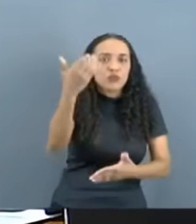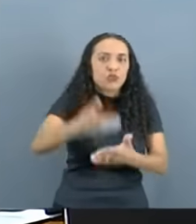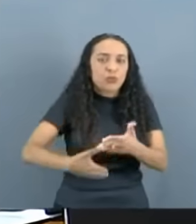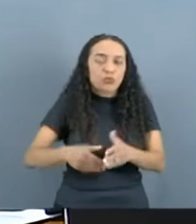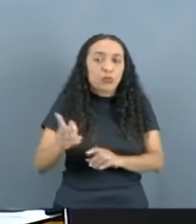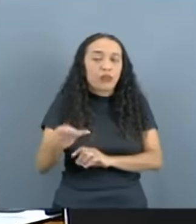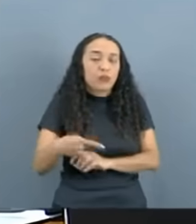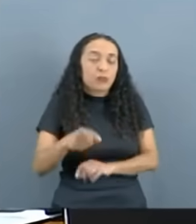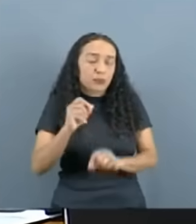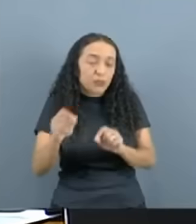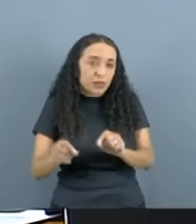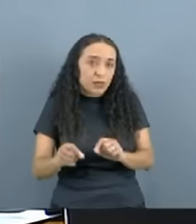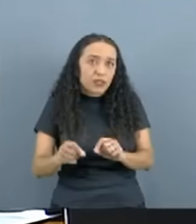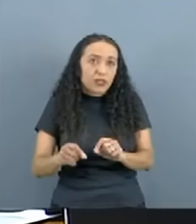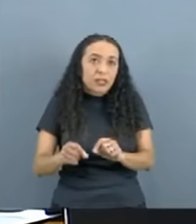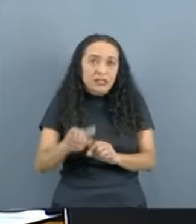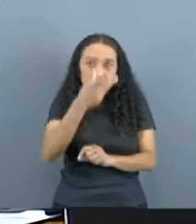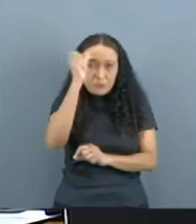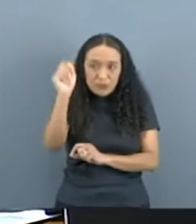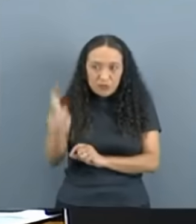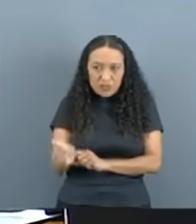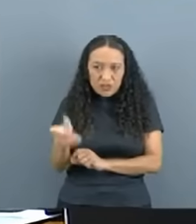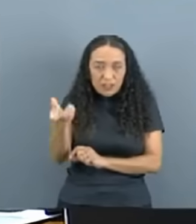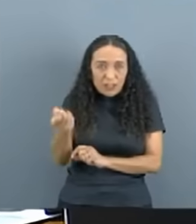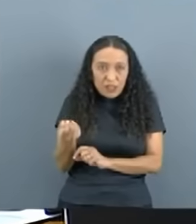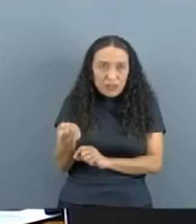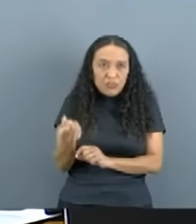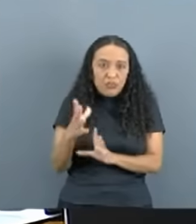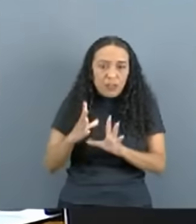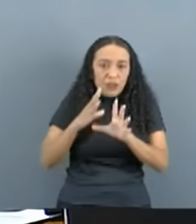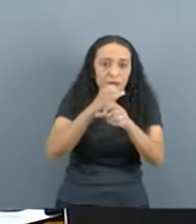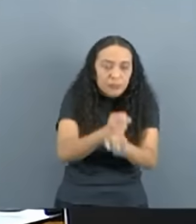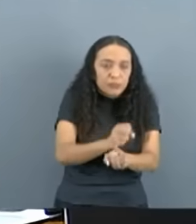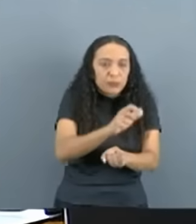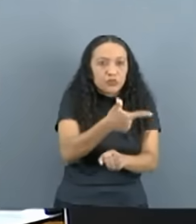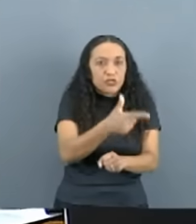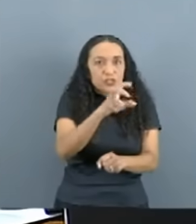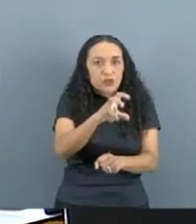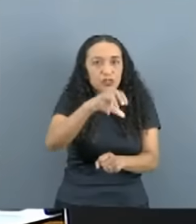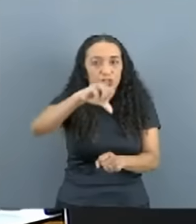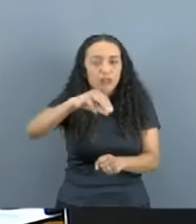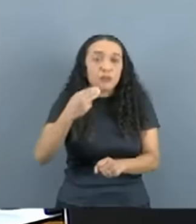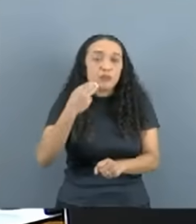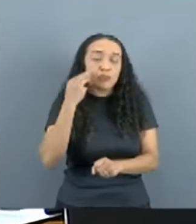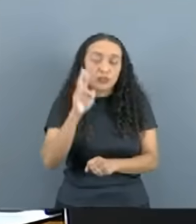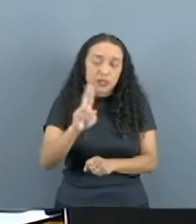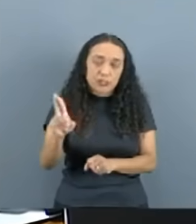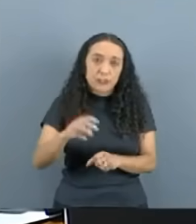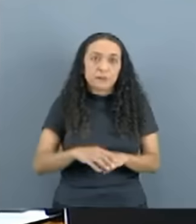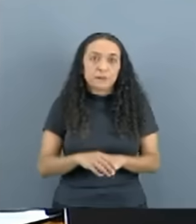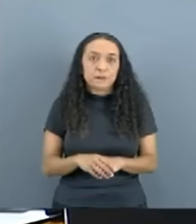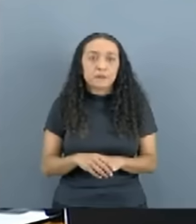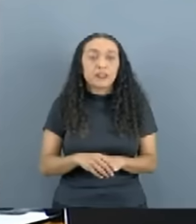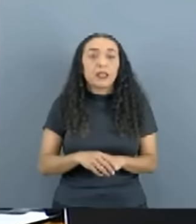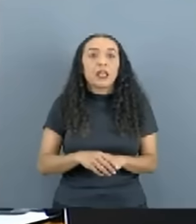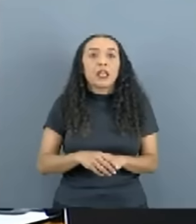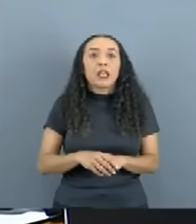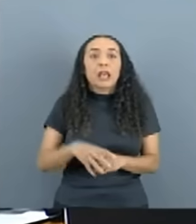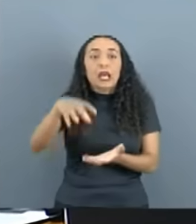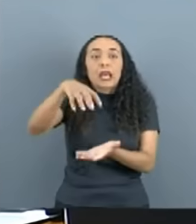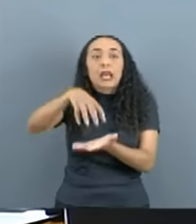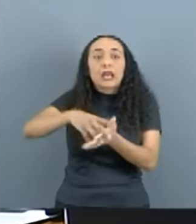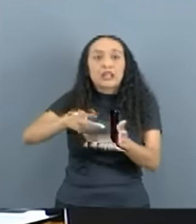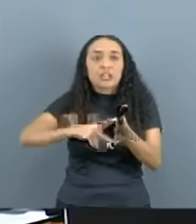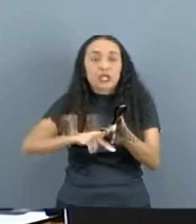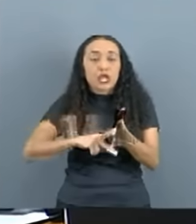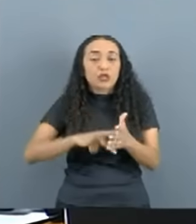supostamente ilegais nas aposentadorias somam 259 milhões de reais. O sindicato é acusado de não